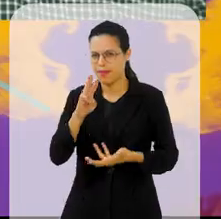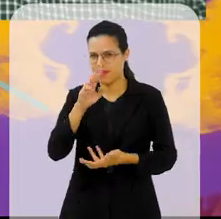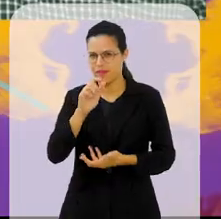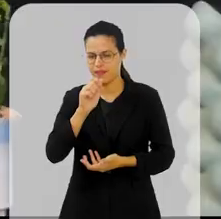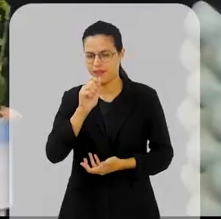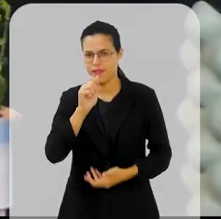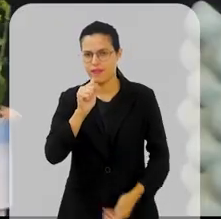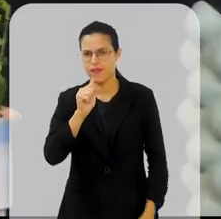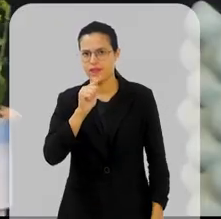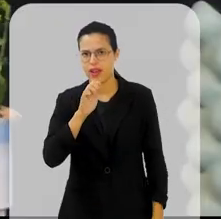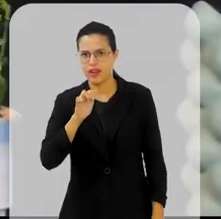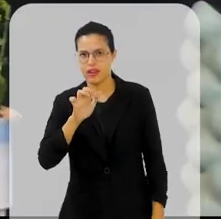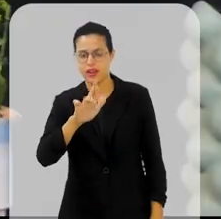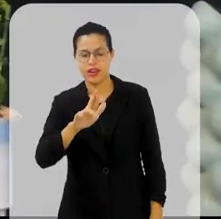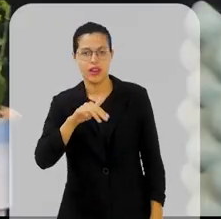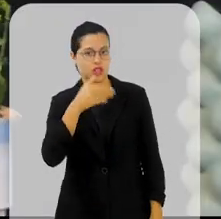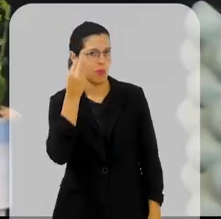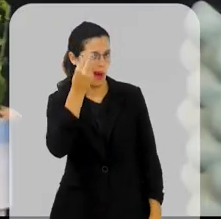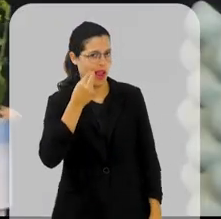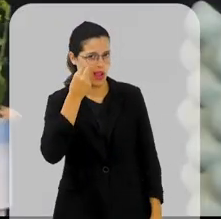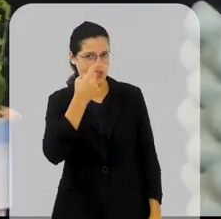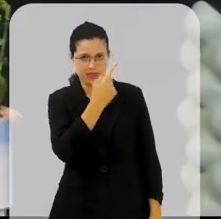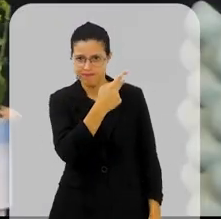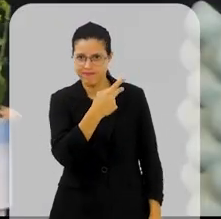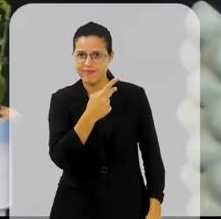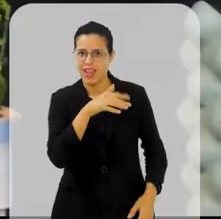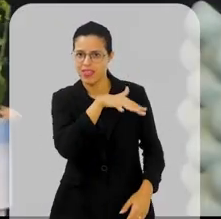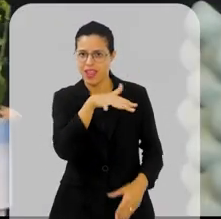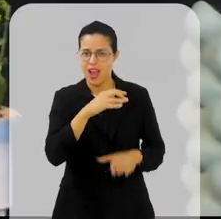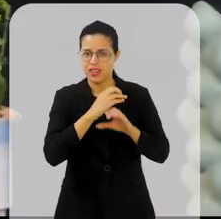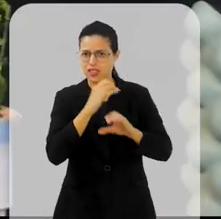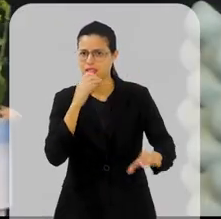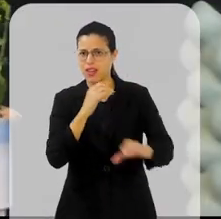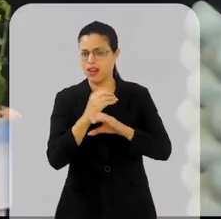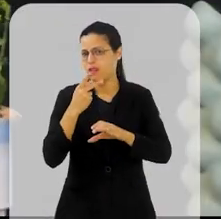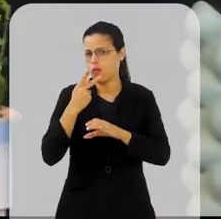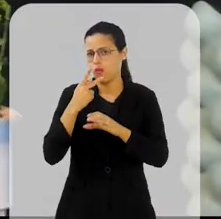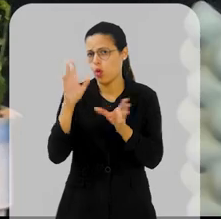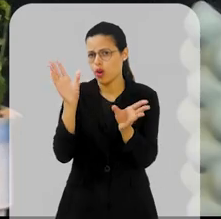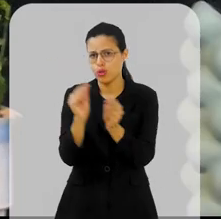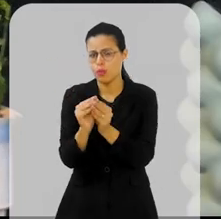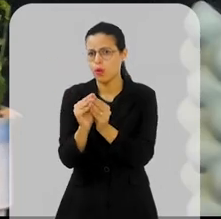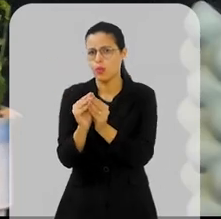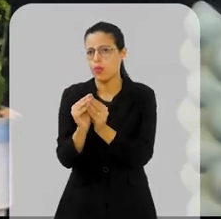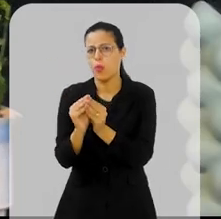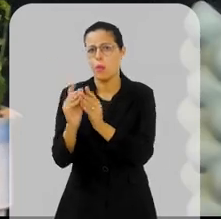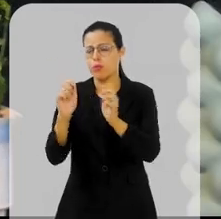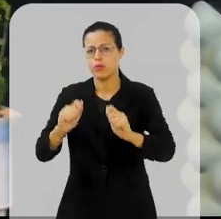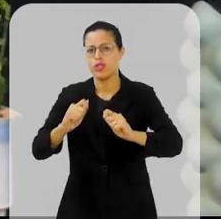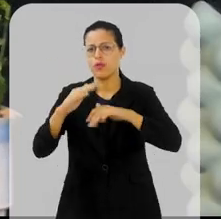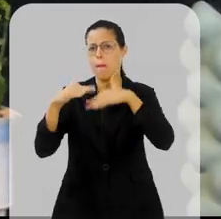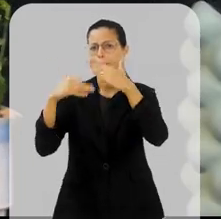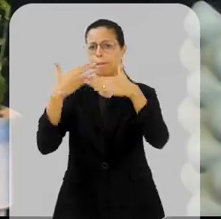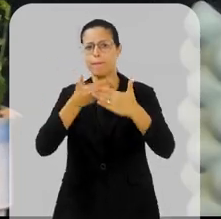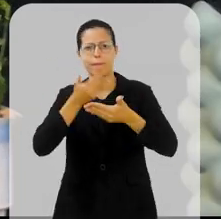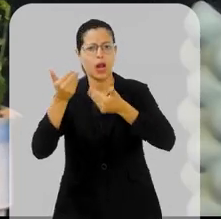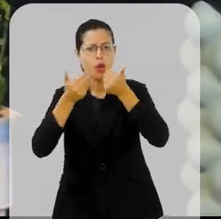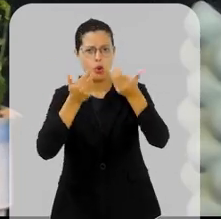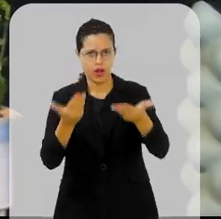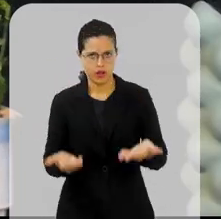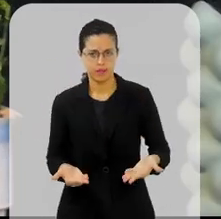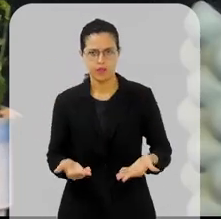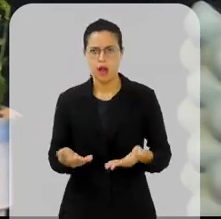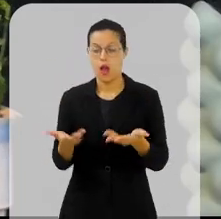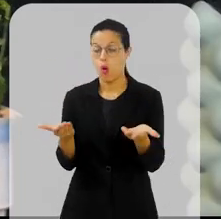de uma pessoa que é da área, que é da área de engenharia, ele falou em poucas palavras tudo que pode ser feito ali, desenvolvido e das